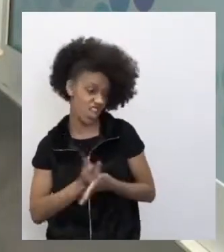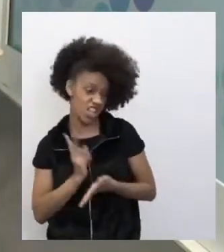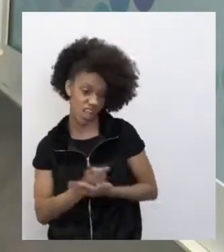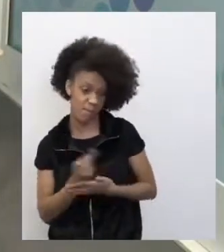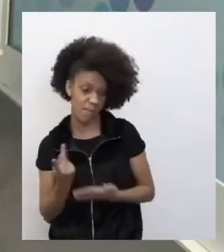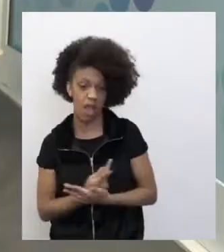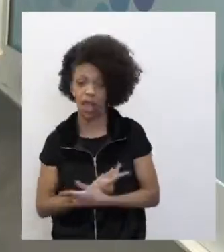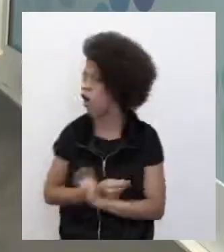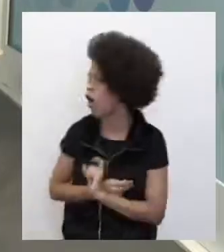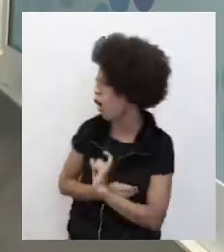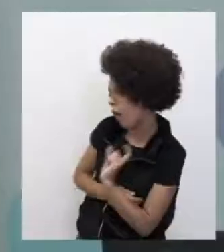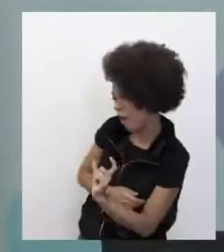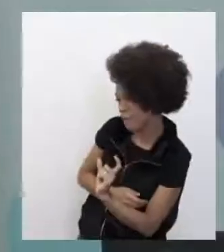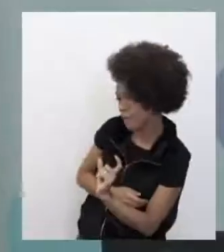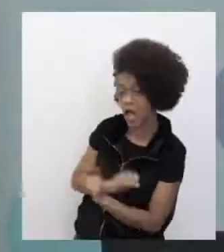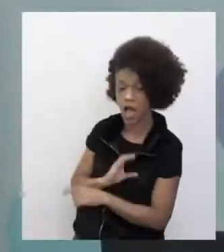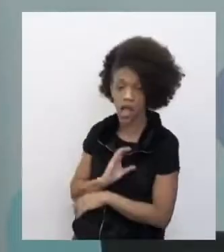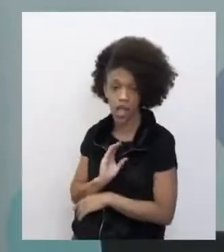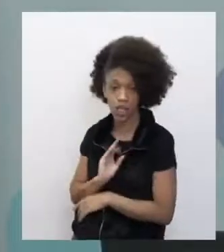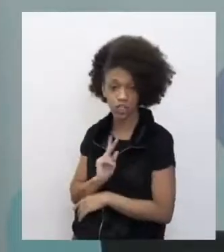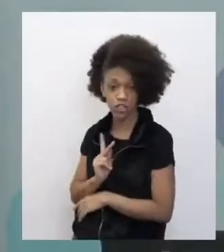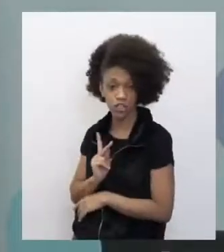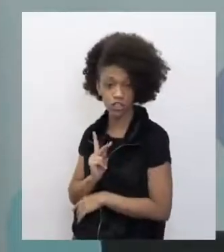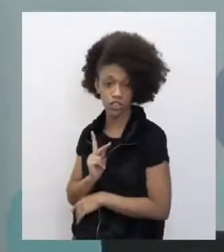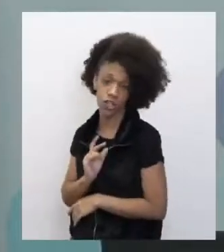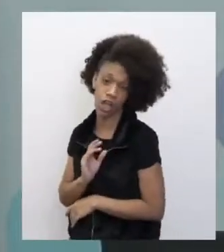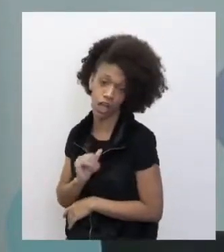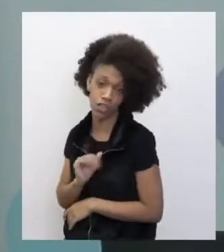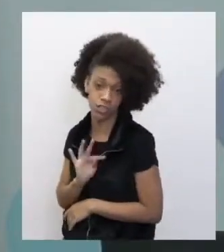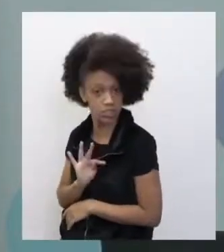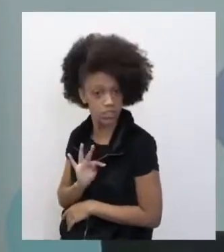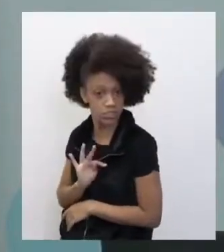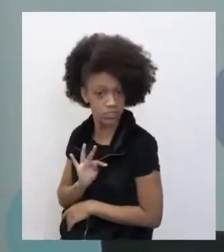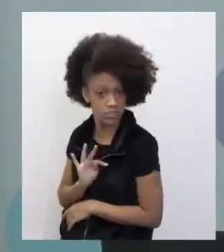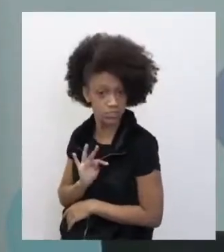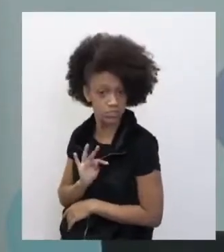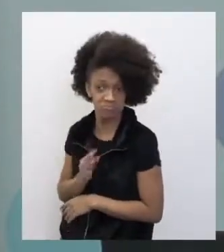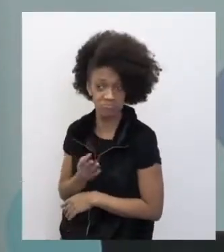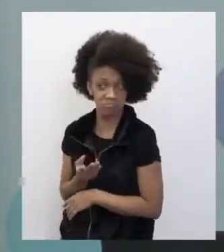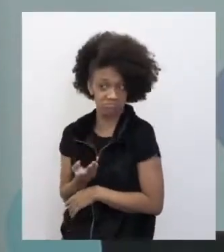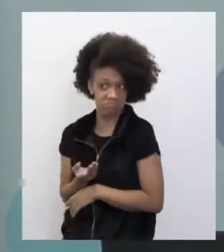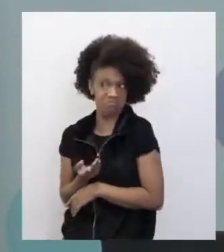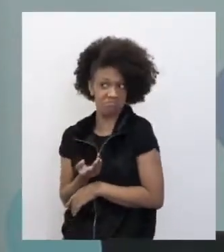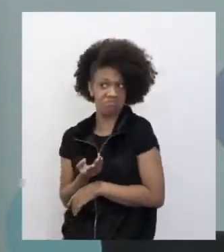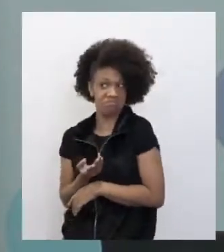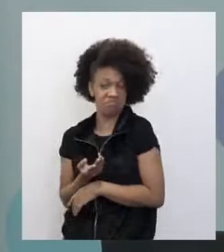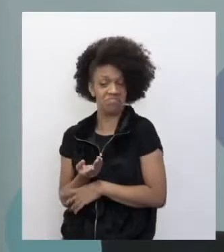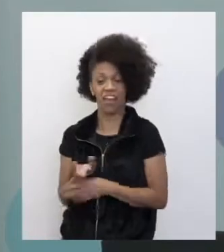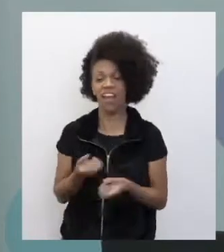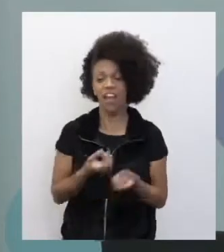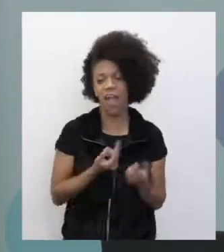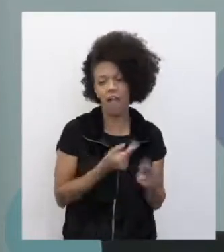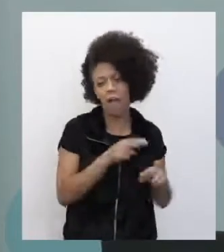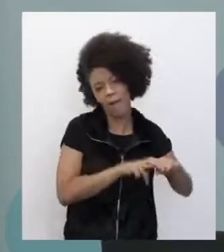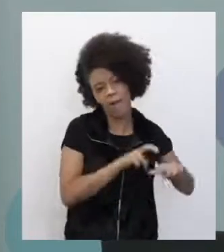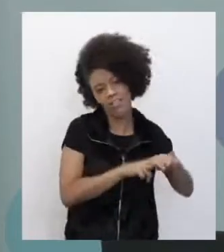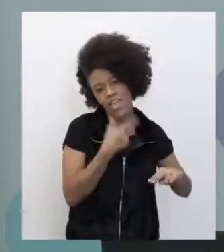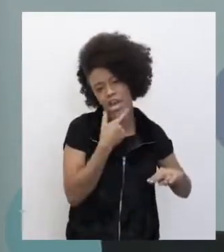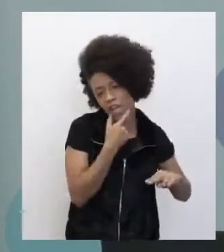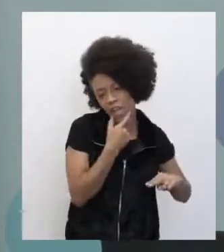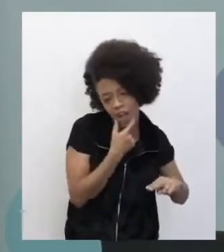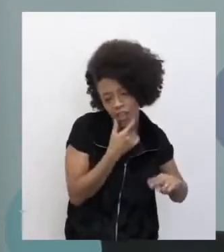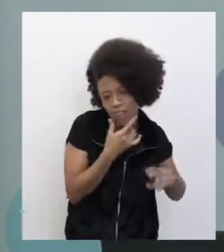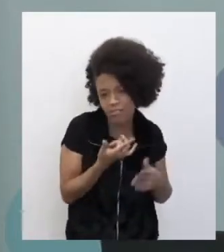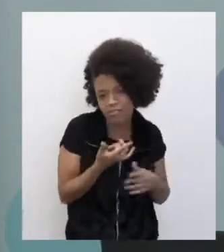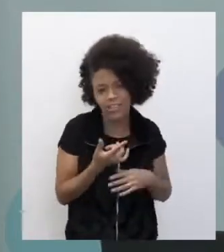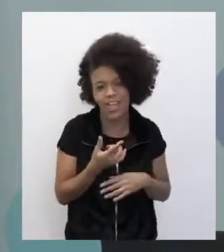que é isso aqui? Chat. Chat. É igual chair de cadeira, então é chat. Chair. E depois esse chat. T não pode ser chat.